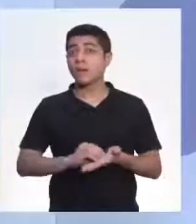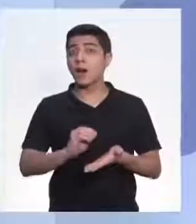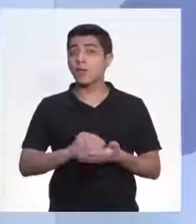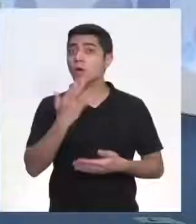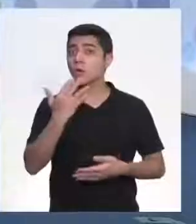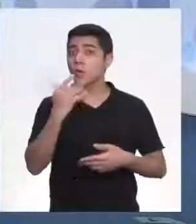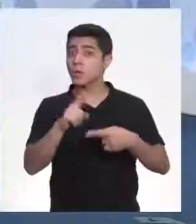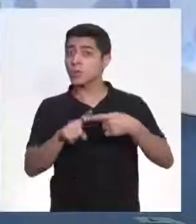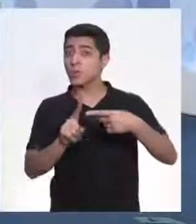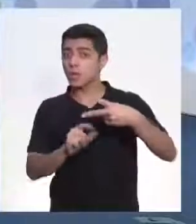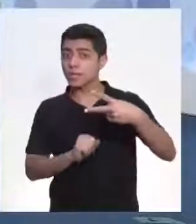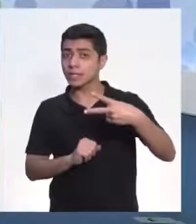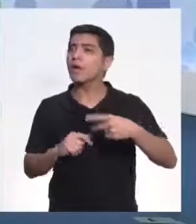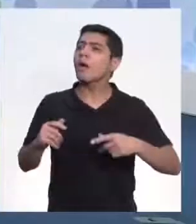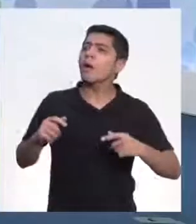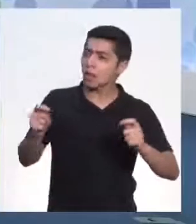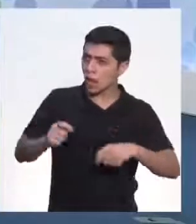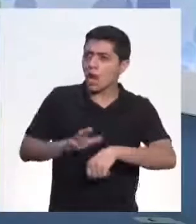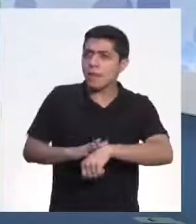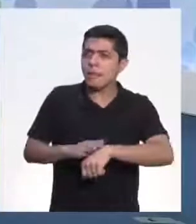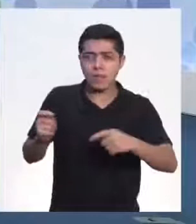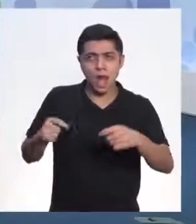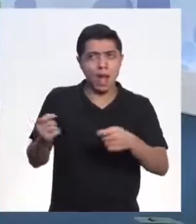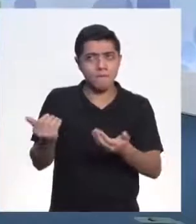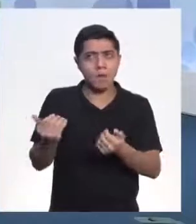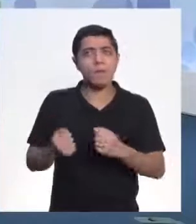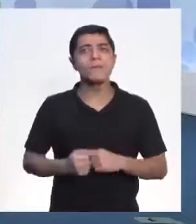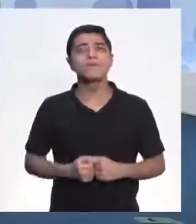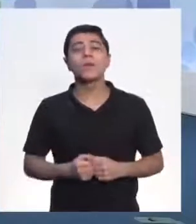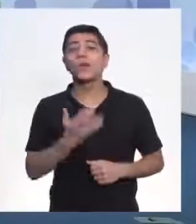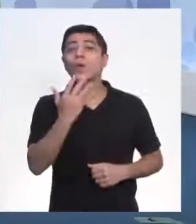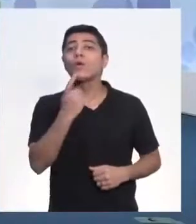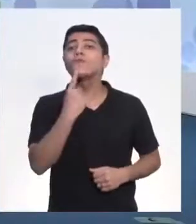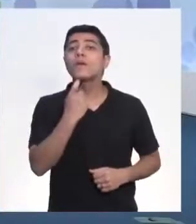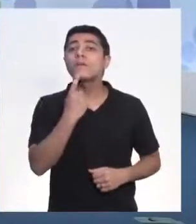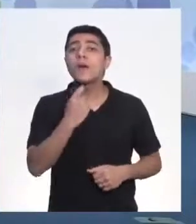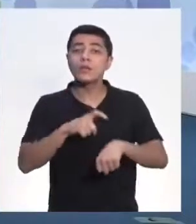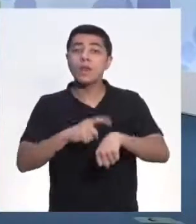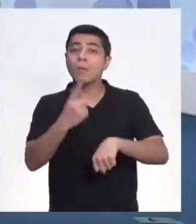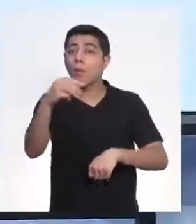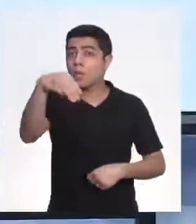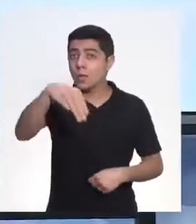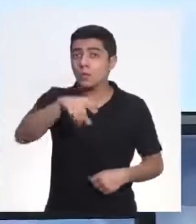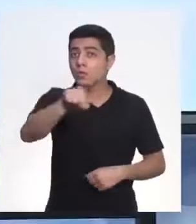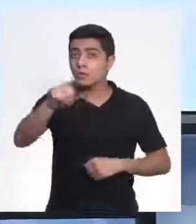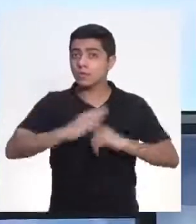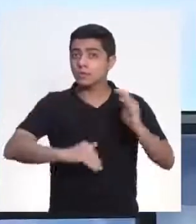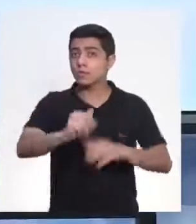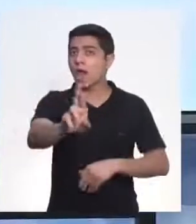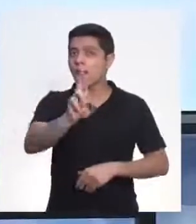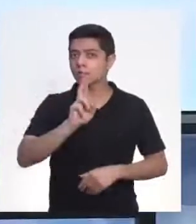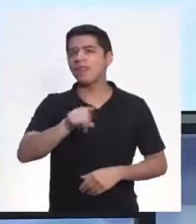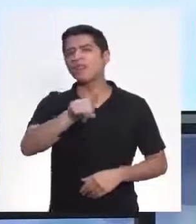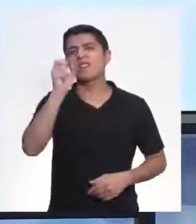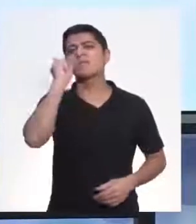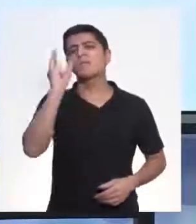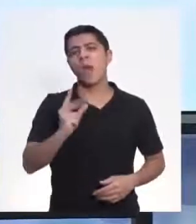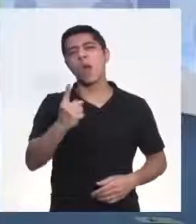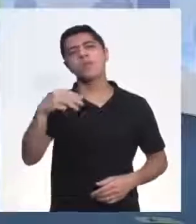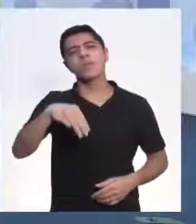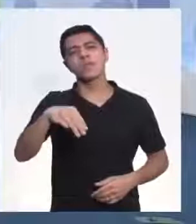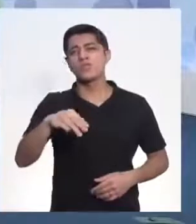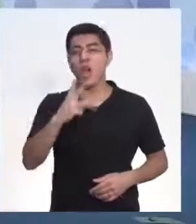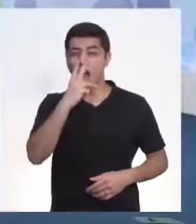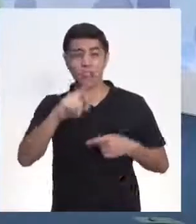dá tempo. Vamos nessa. Vermelho, gente. 1 minutinho para vocês, porque vocês estão craques demais. Daqui a pouco eu vou... A próxima acho que eu vou dar